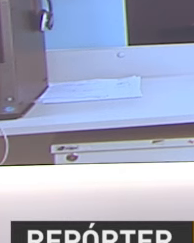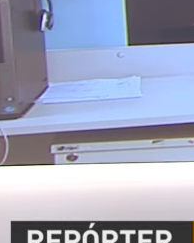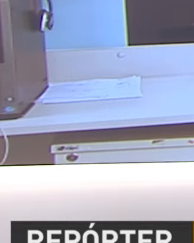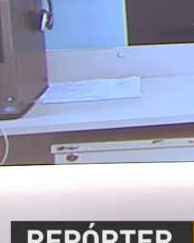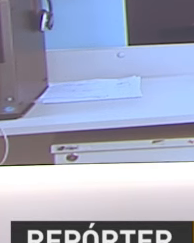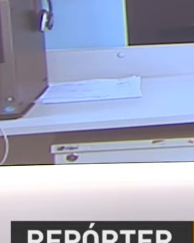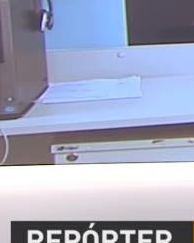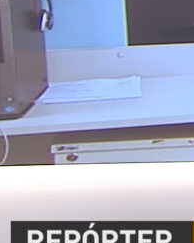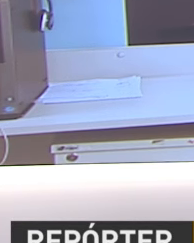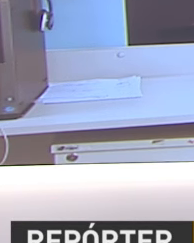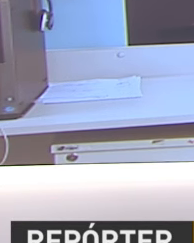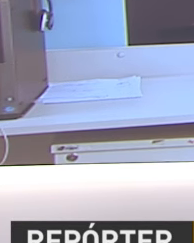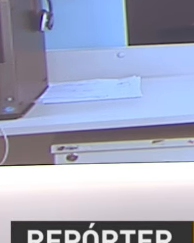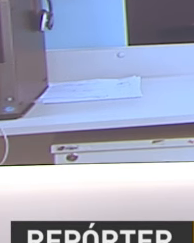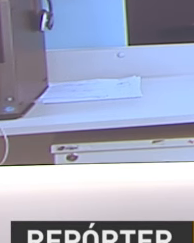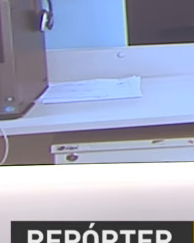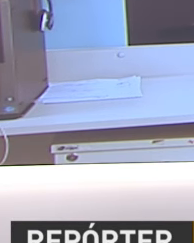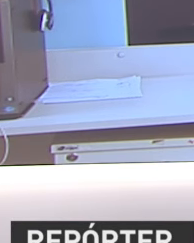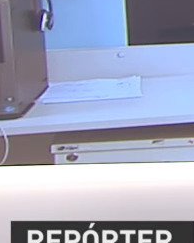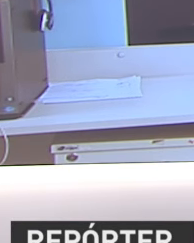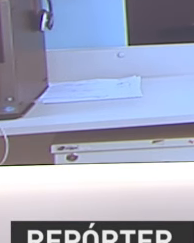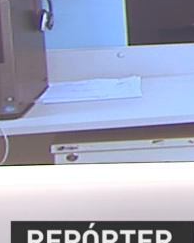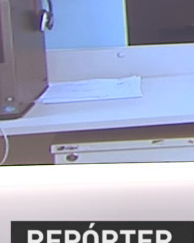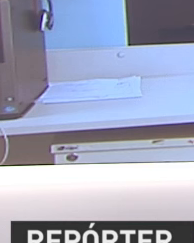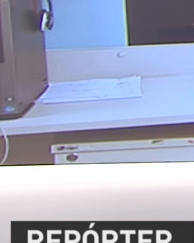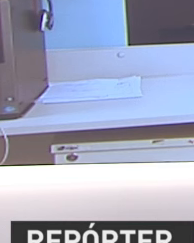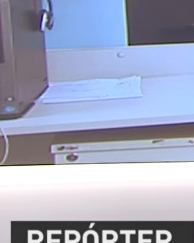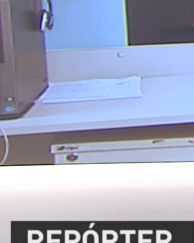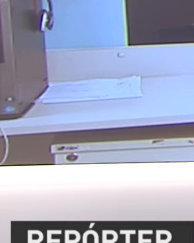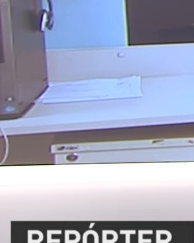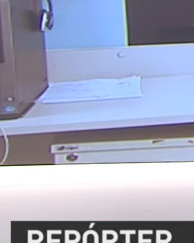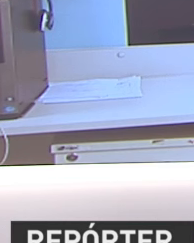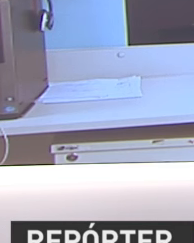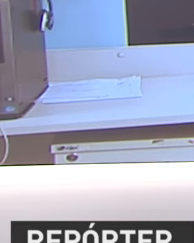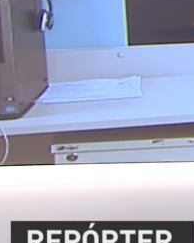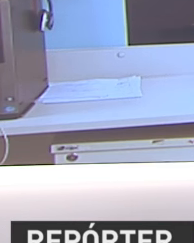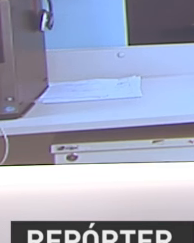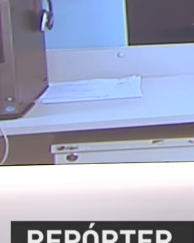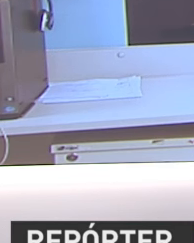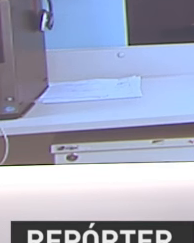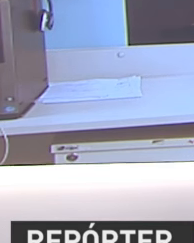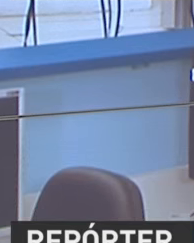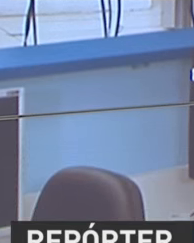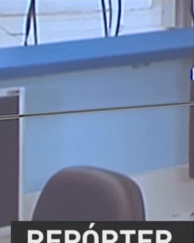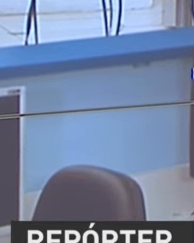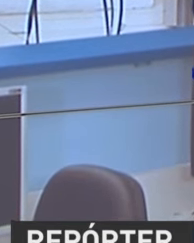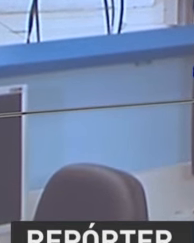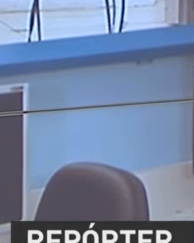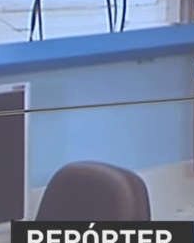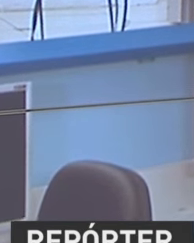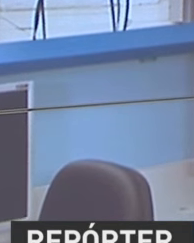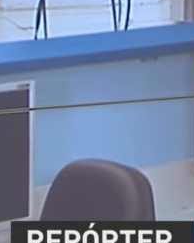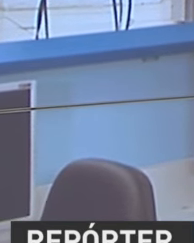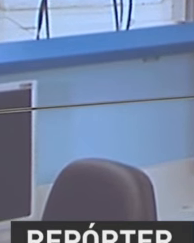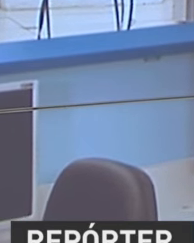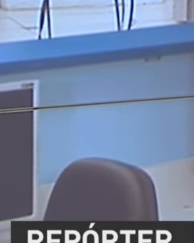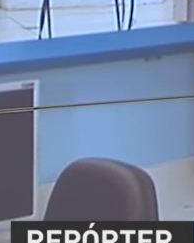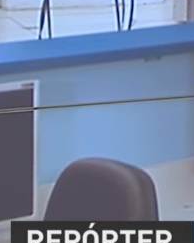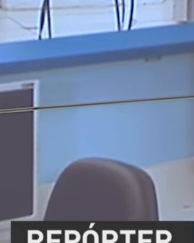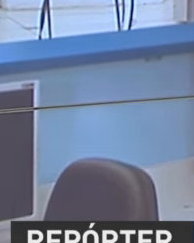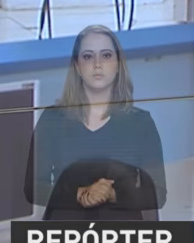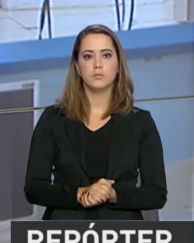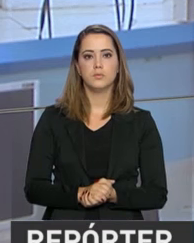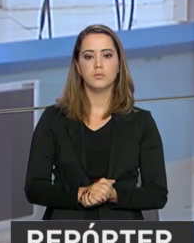Olá, boa tarde. Eu sou o Daniele Popov. O repórter NBR está de volta com as notícias do governo federal. Tomou posse hoje o novo